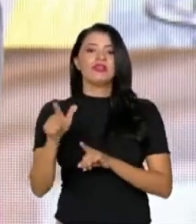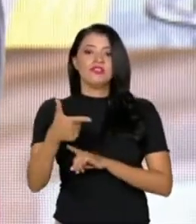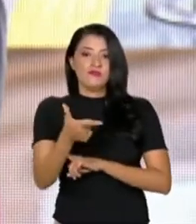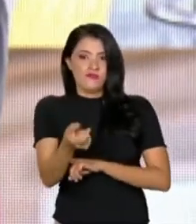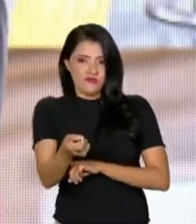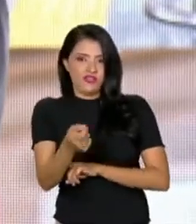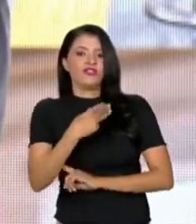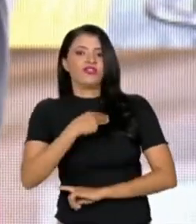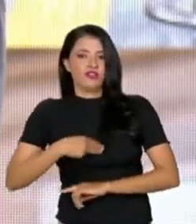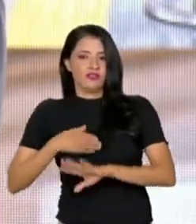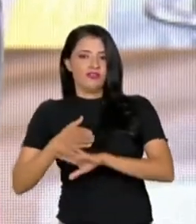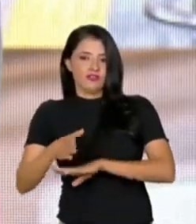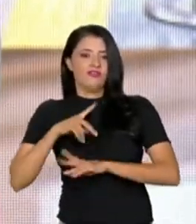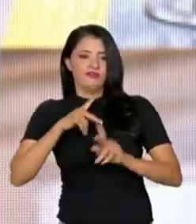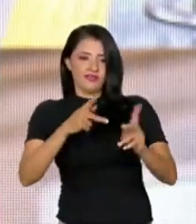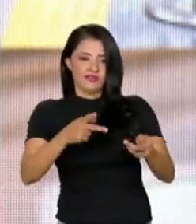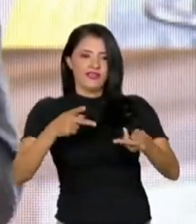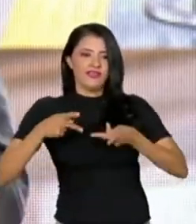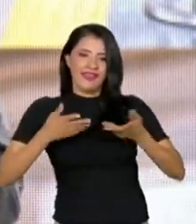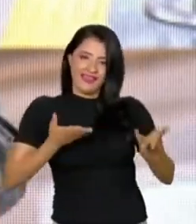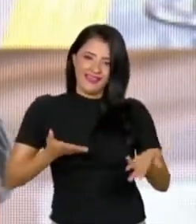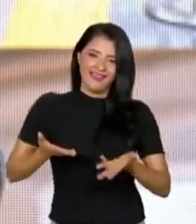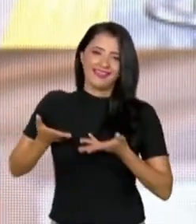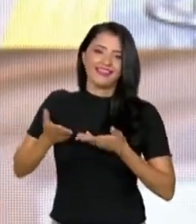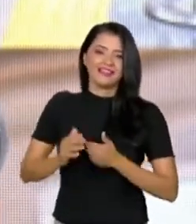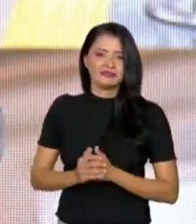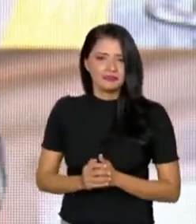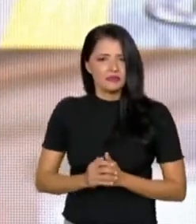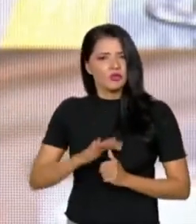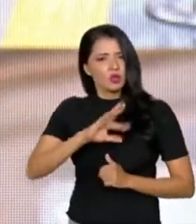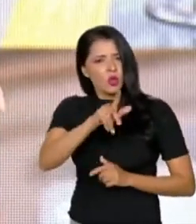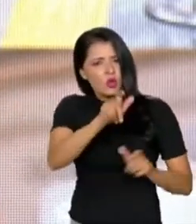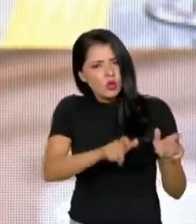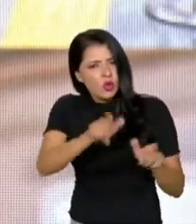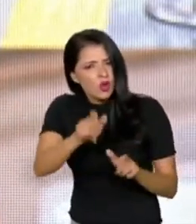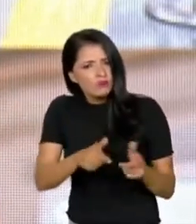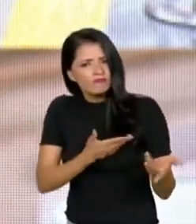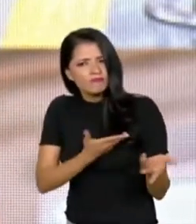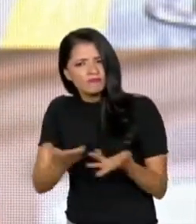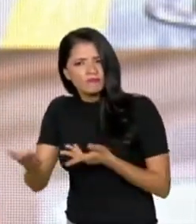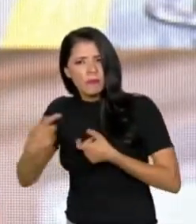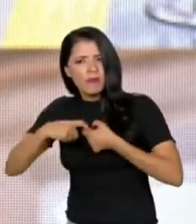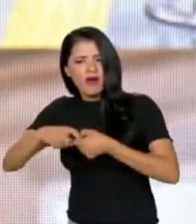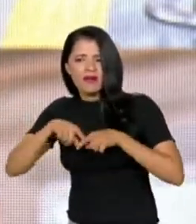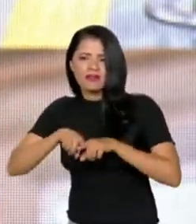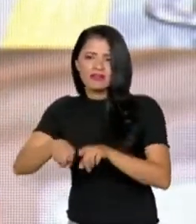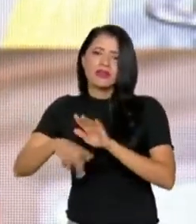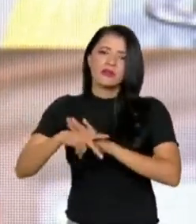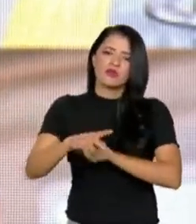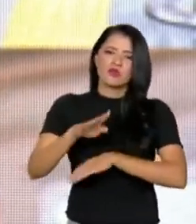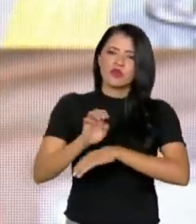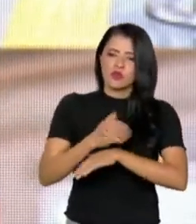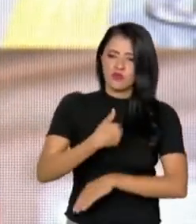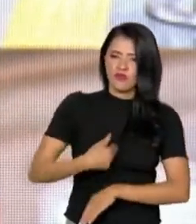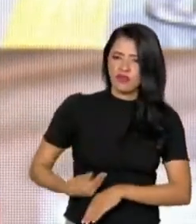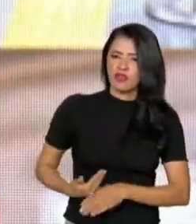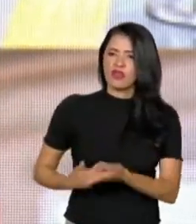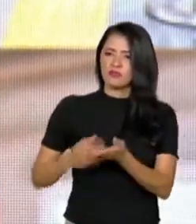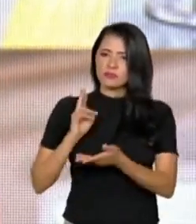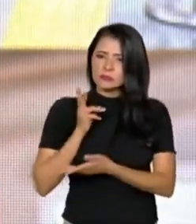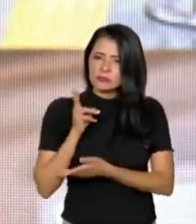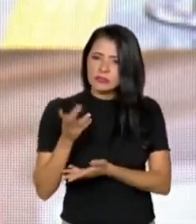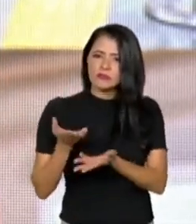20 ministros. Os 20 ministros indo ao nosso estado. E todos eles levando parcerias do governo do estado, sempre botando